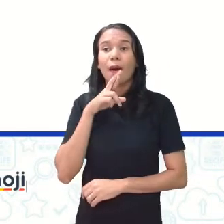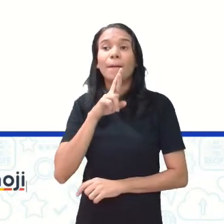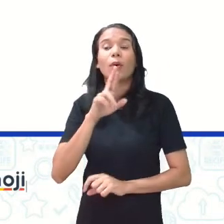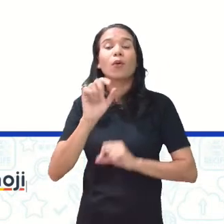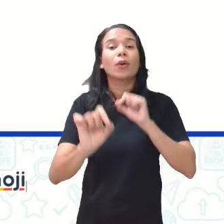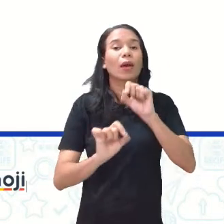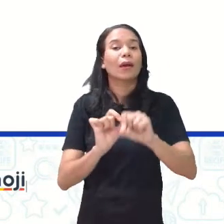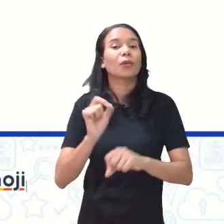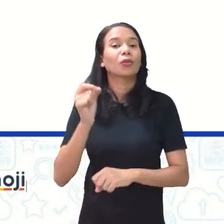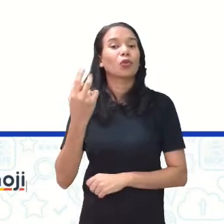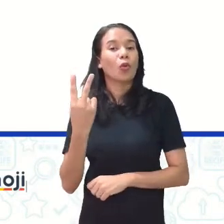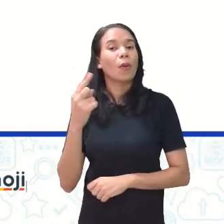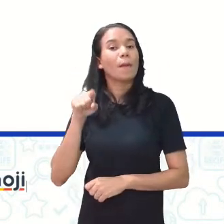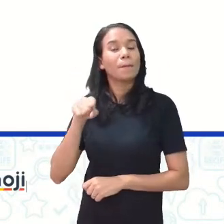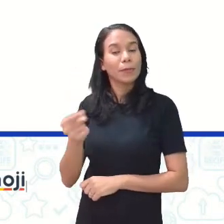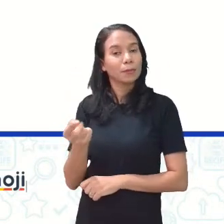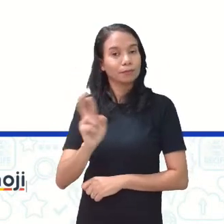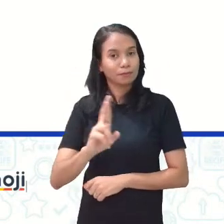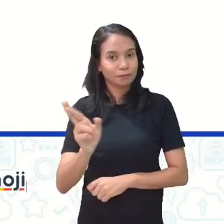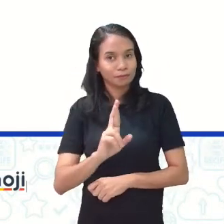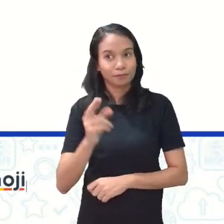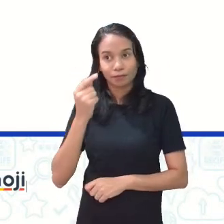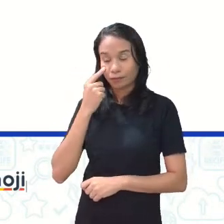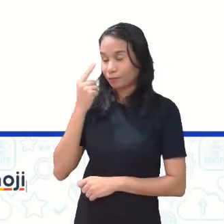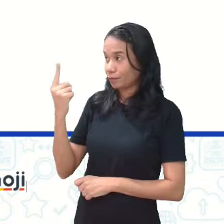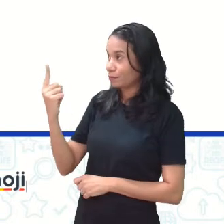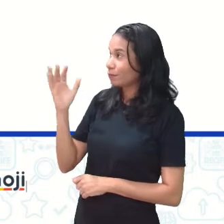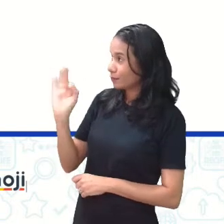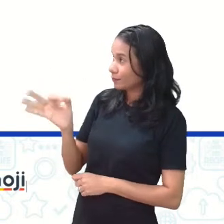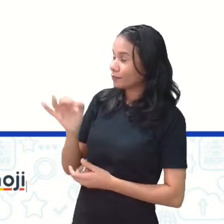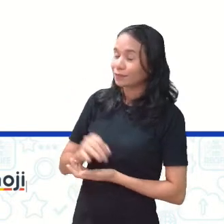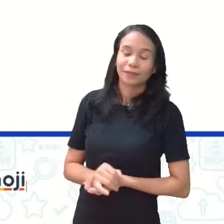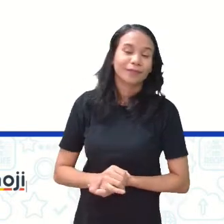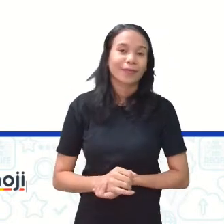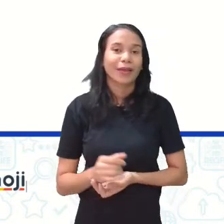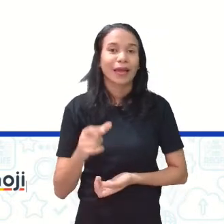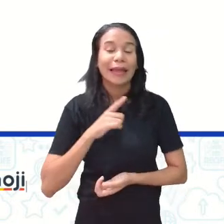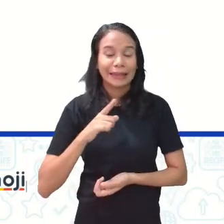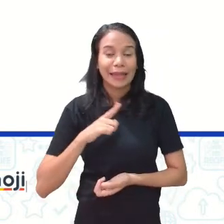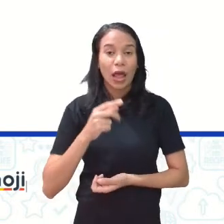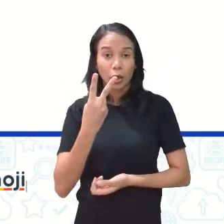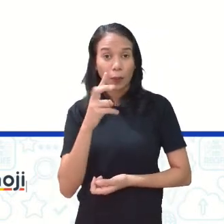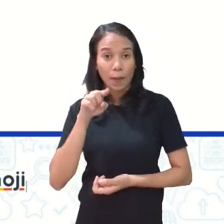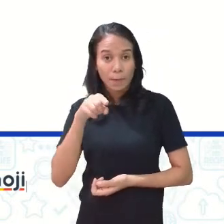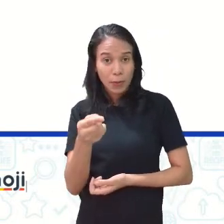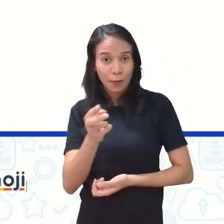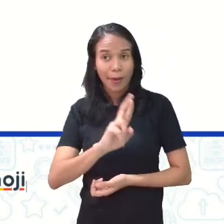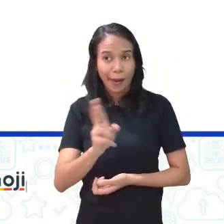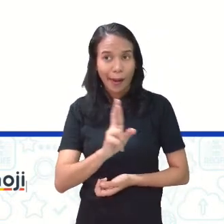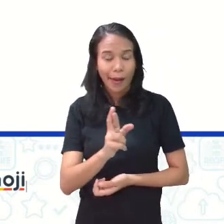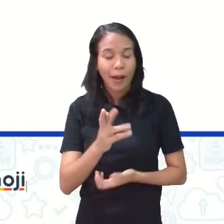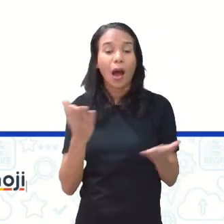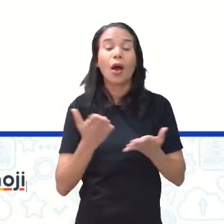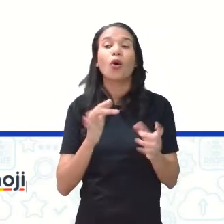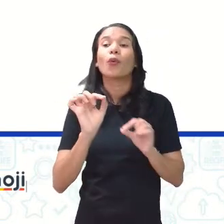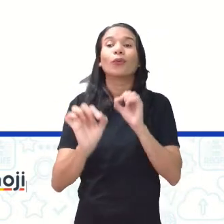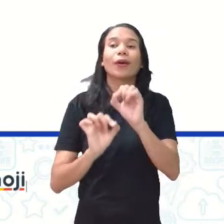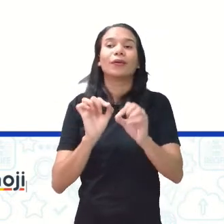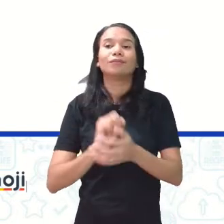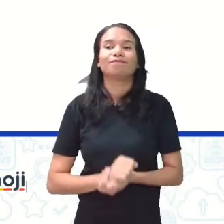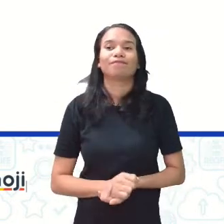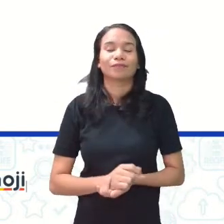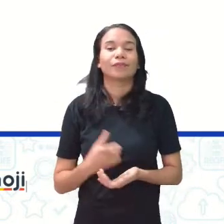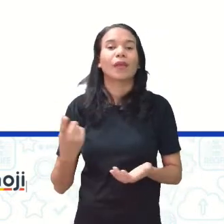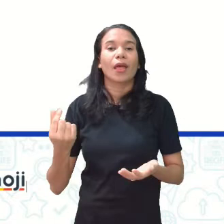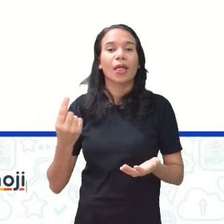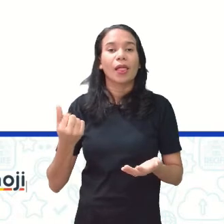quanto? R$2.000 lá de saldo, certo? Então, quando eu tinha R$2.000 de saldo, qual foi o próximo passo aí?